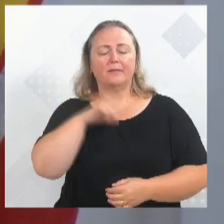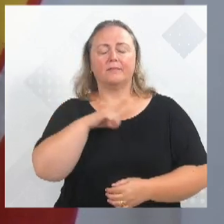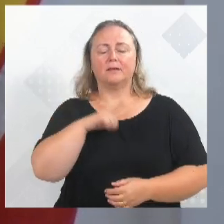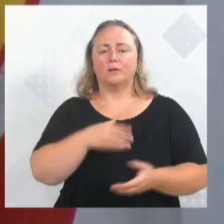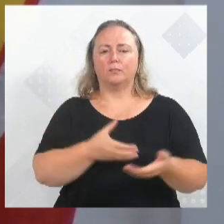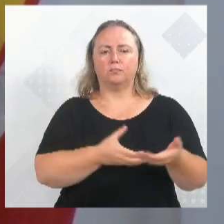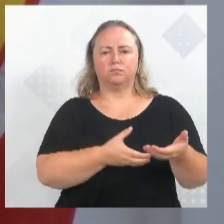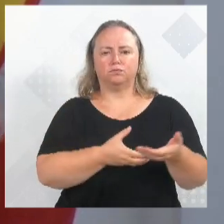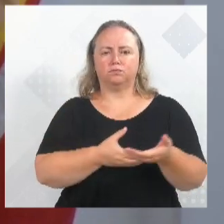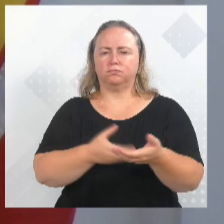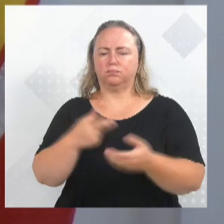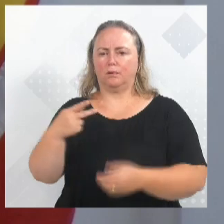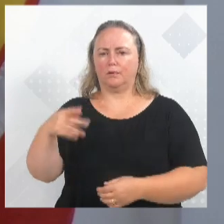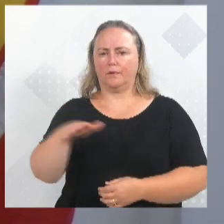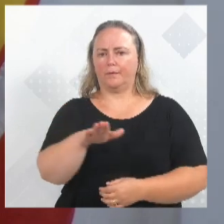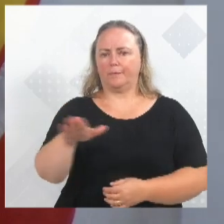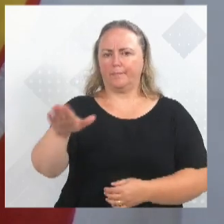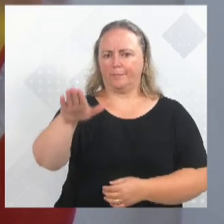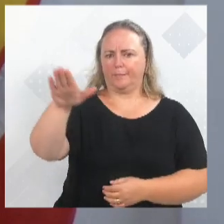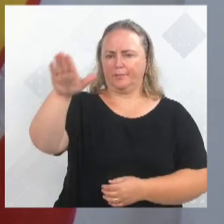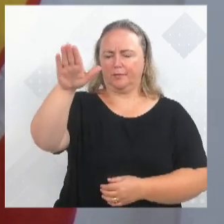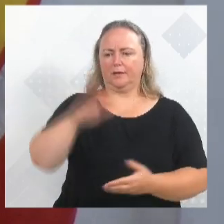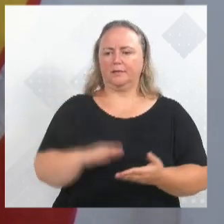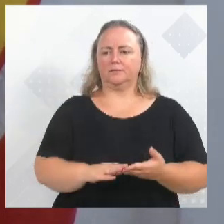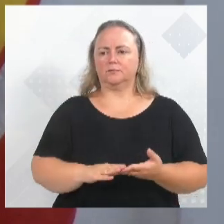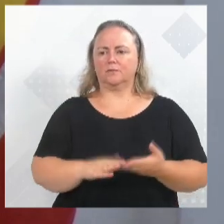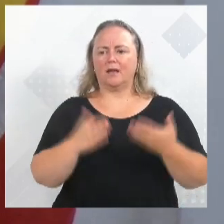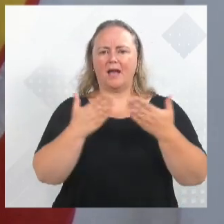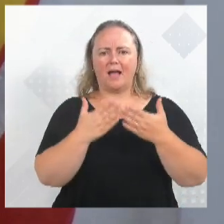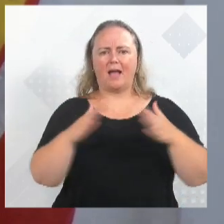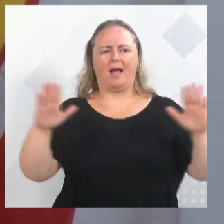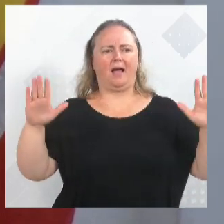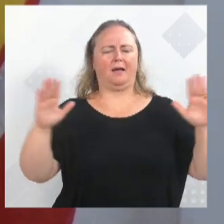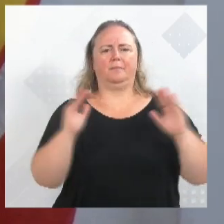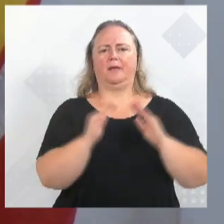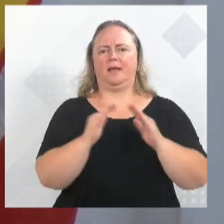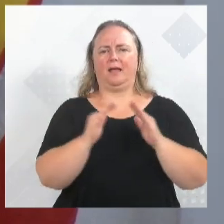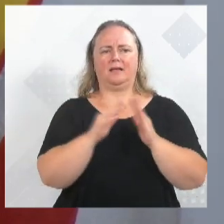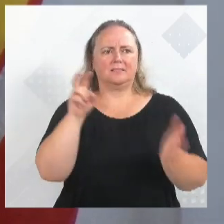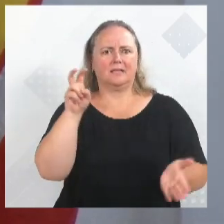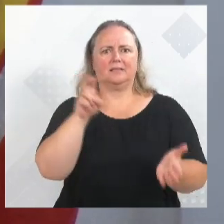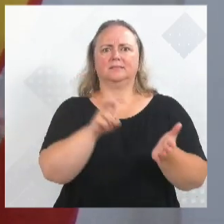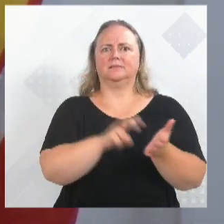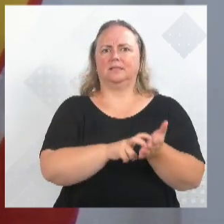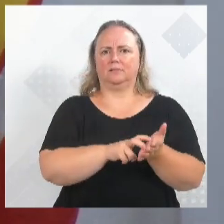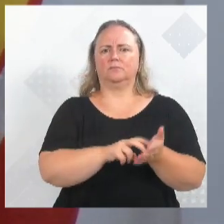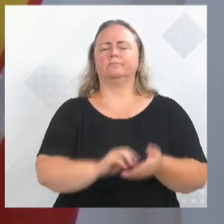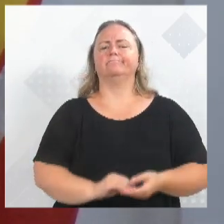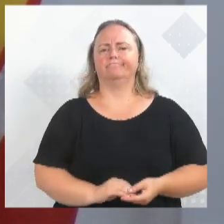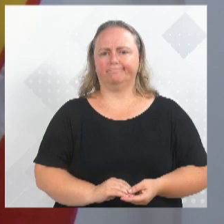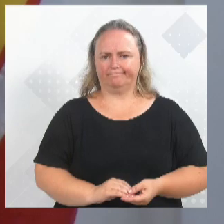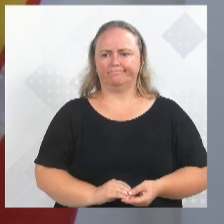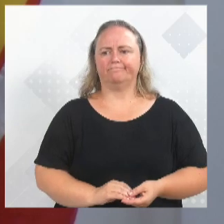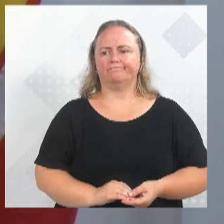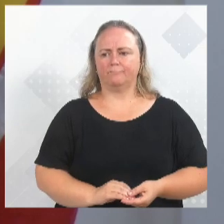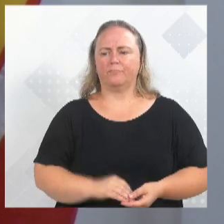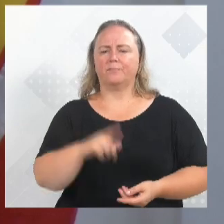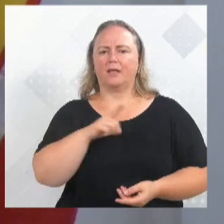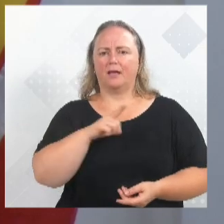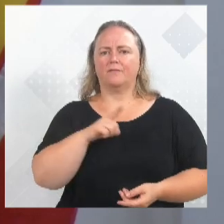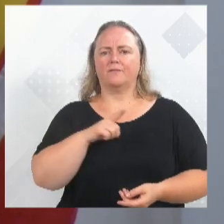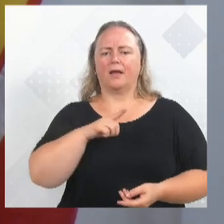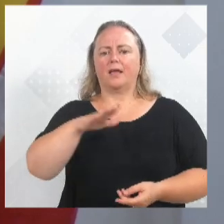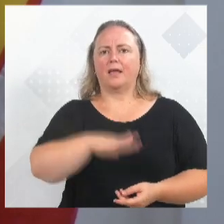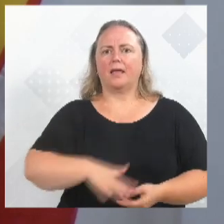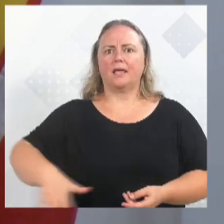comunidade do progresso amanhã abram bem a janela cedo porque vai passar amanhã essa esse fumacê lá na